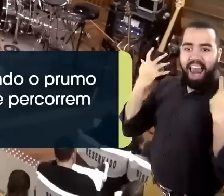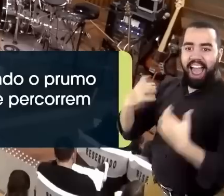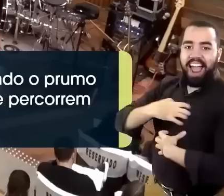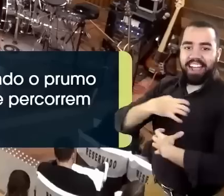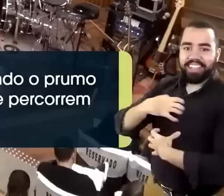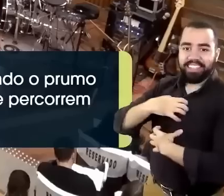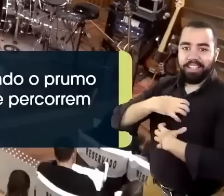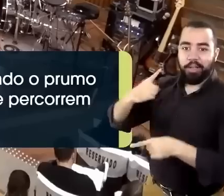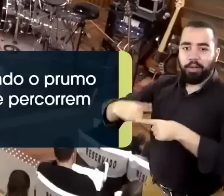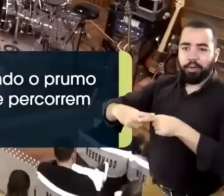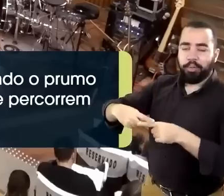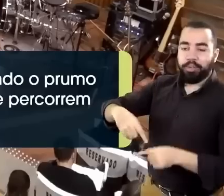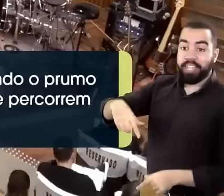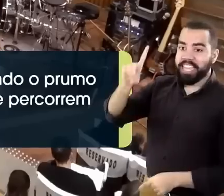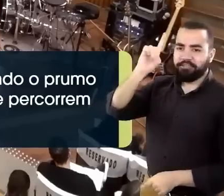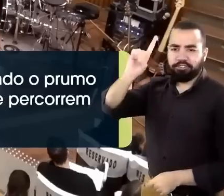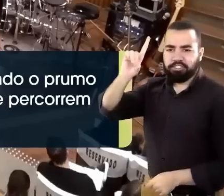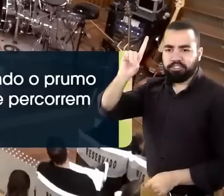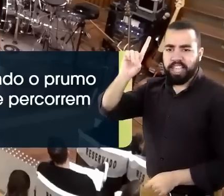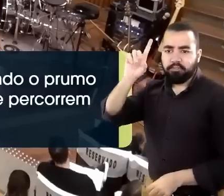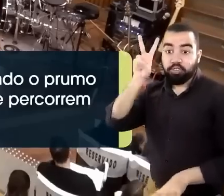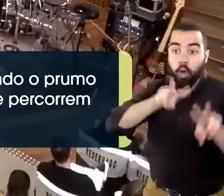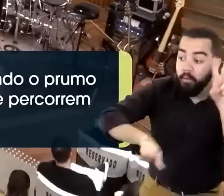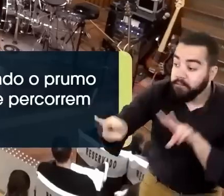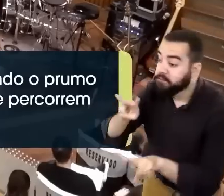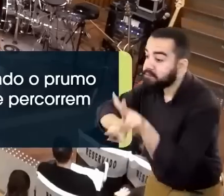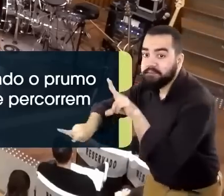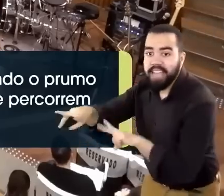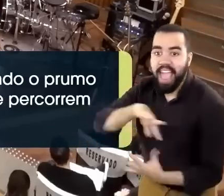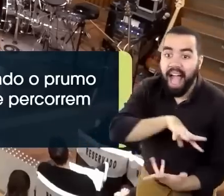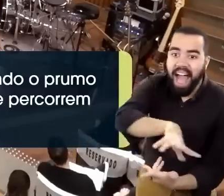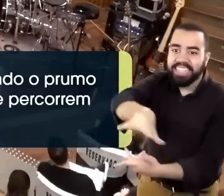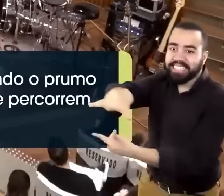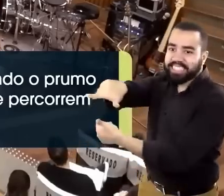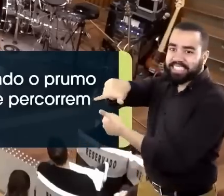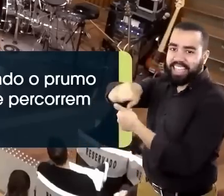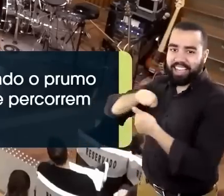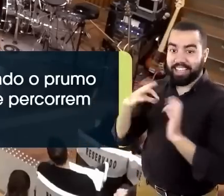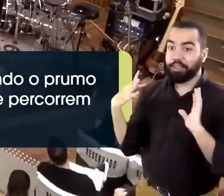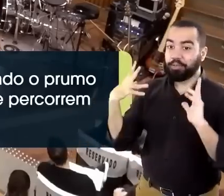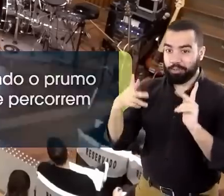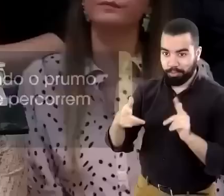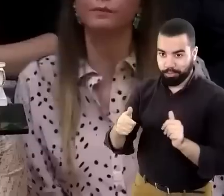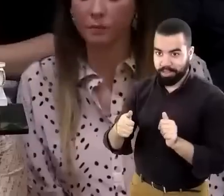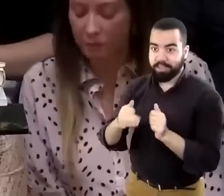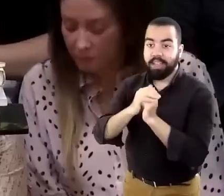sete olhos são os olhos do Senhor, que percorrem toda a terra. Irmãos